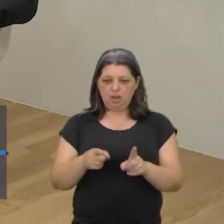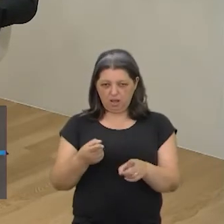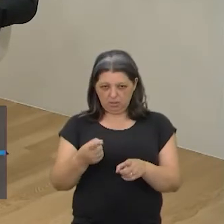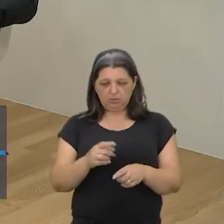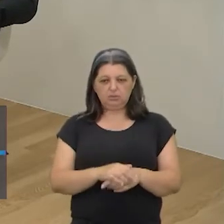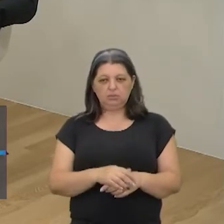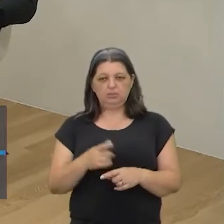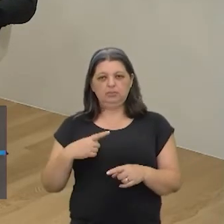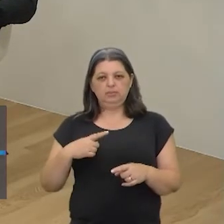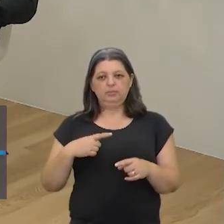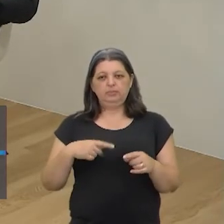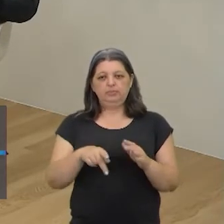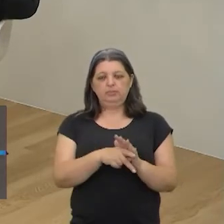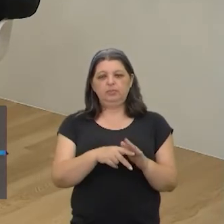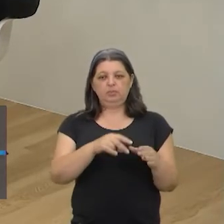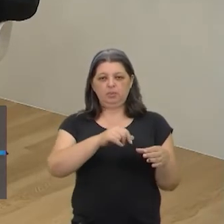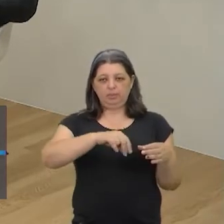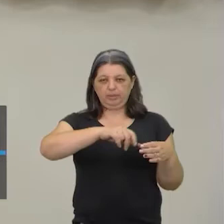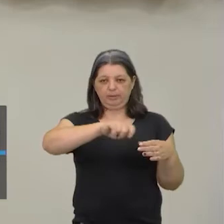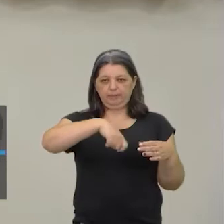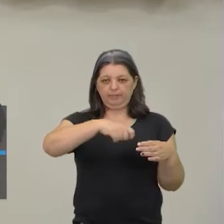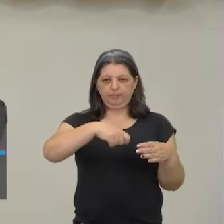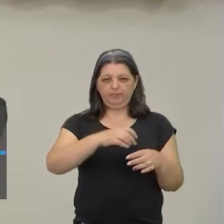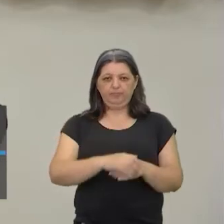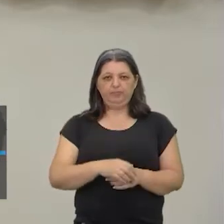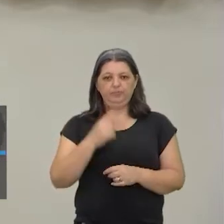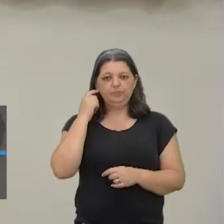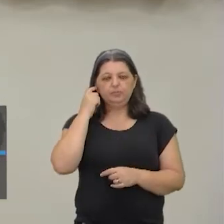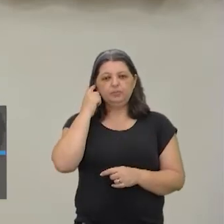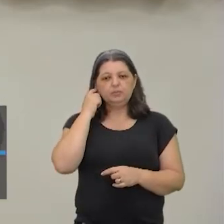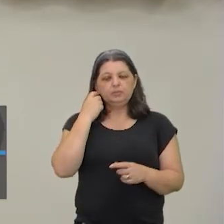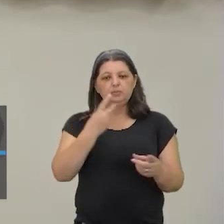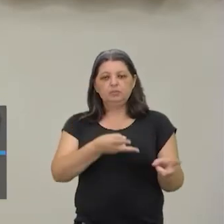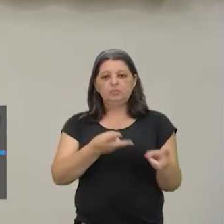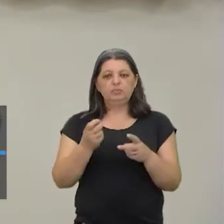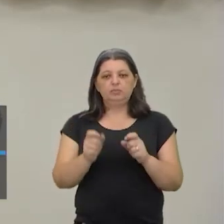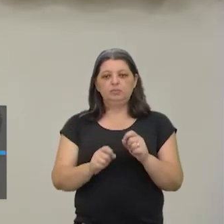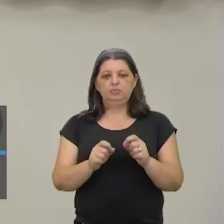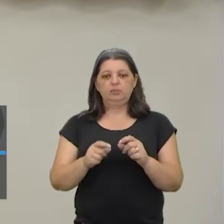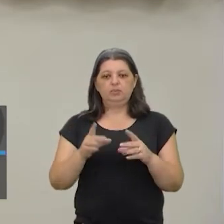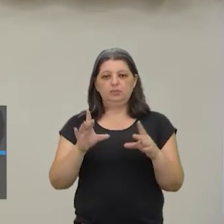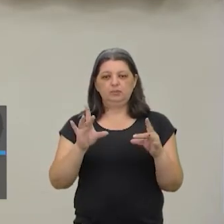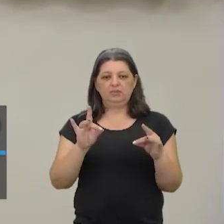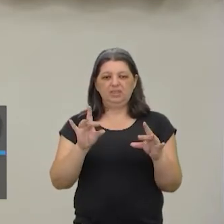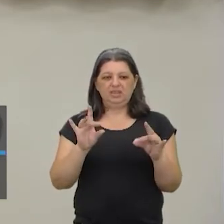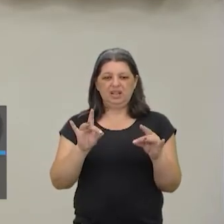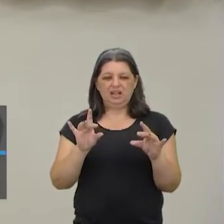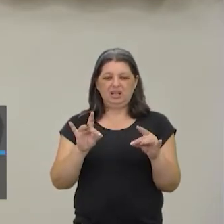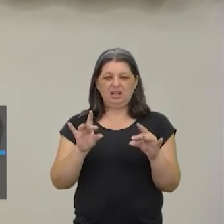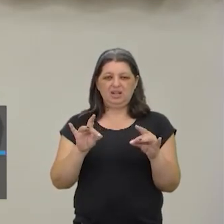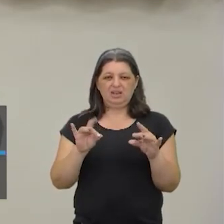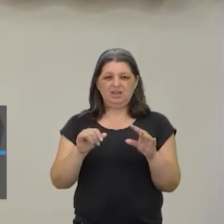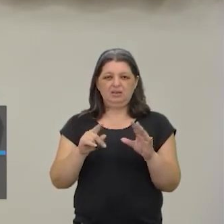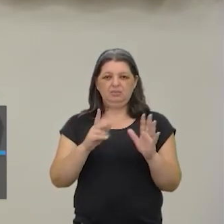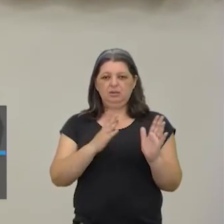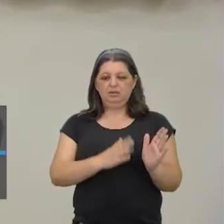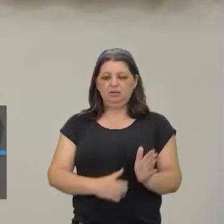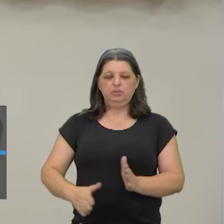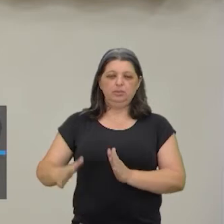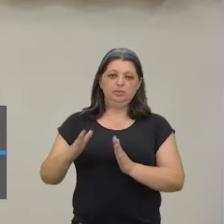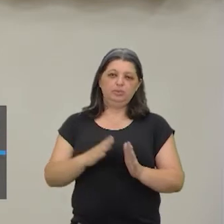tem dentro do... lá. Mas a gente percebe que quando está muito úmido, até a refinação,